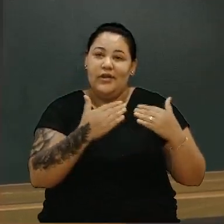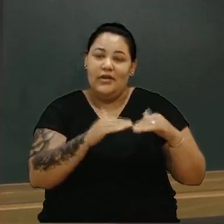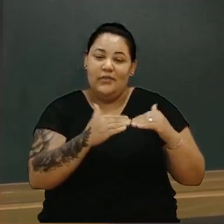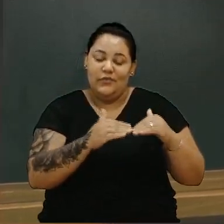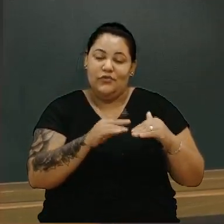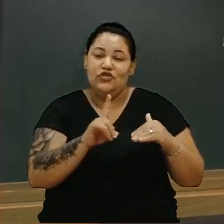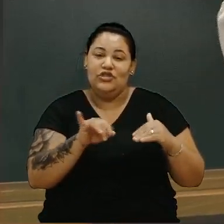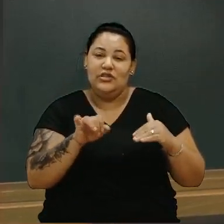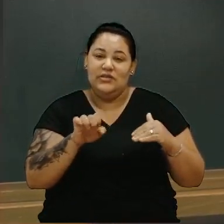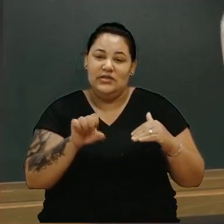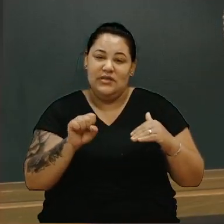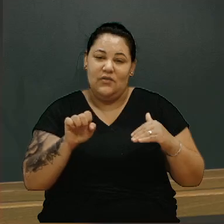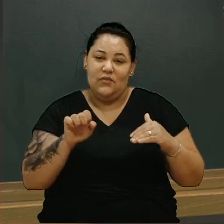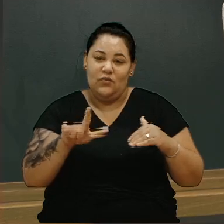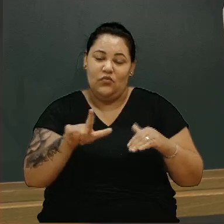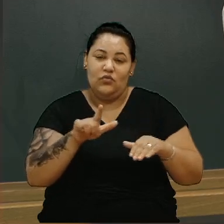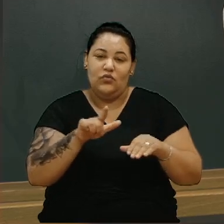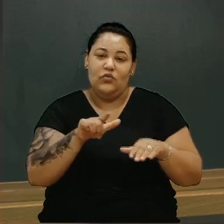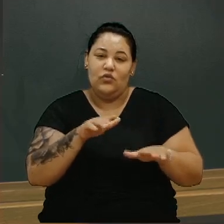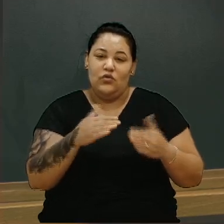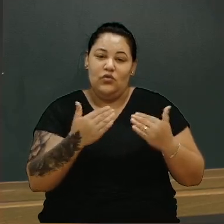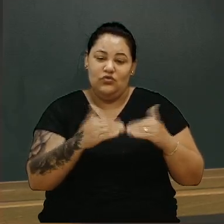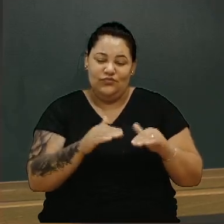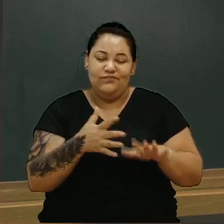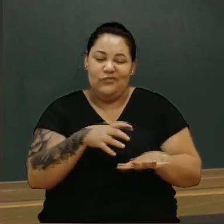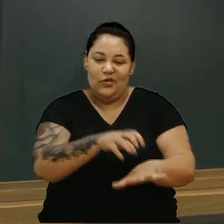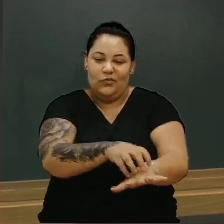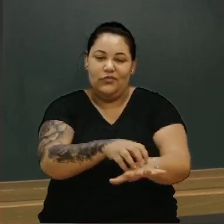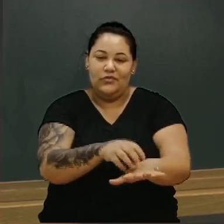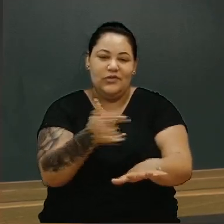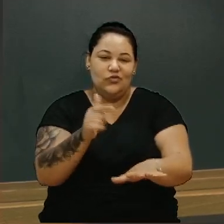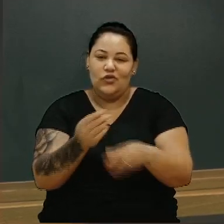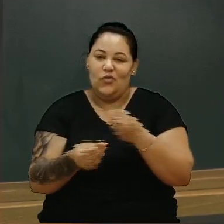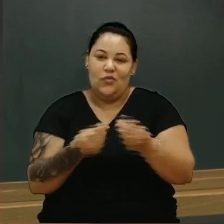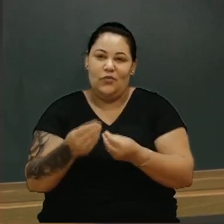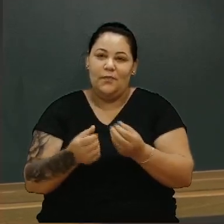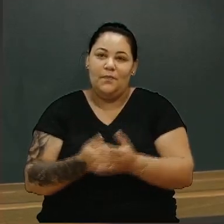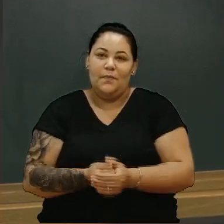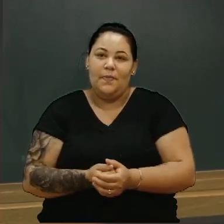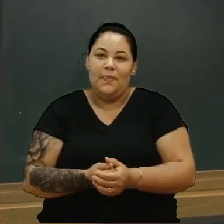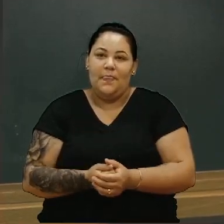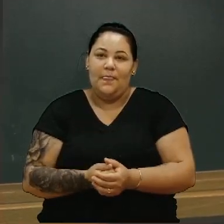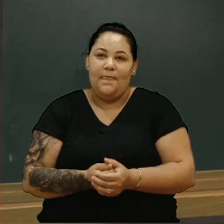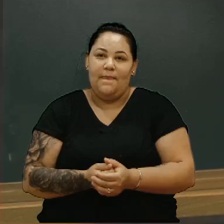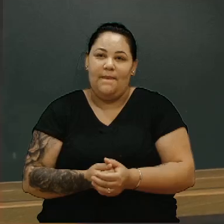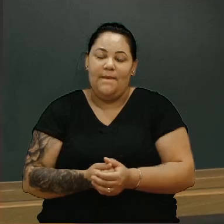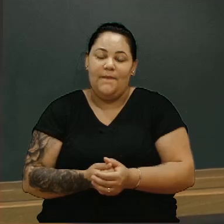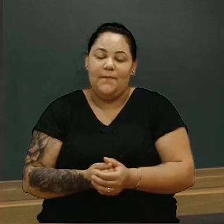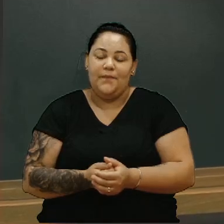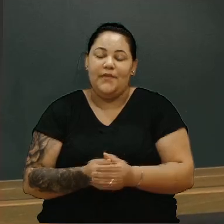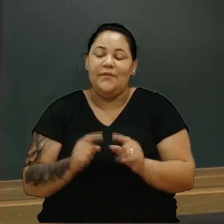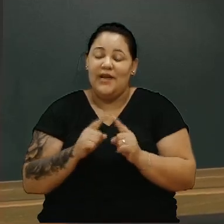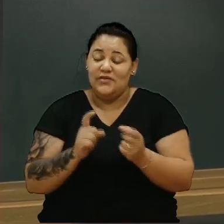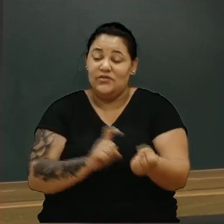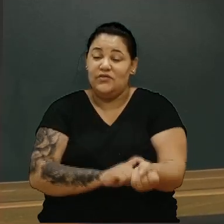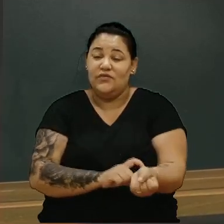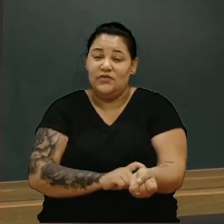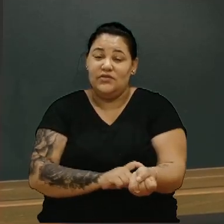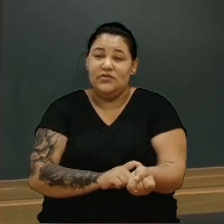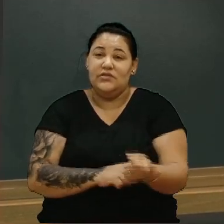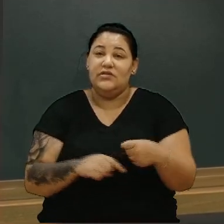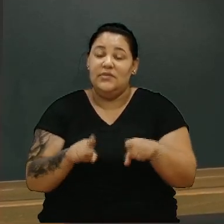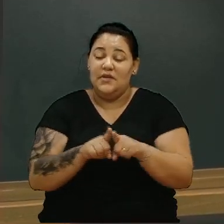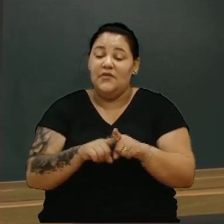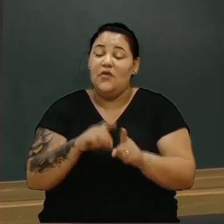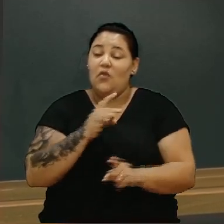Cristina, Santo Fantinel também sabe, chegaram lá, não tinha como abastecer os caminhões. Então, mais do que o desespero pelo fato da tragédia, me desespera também o